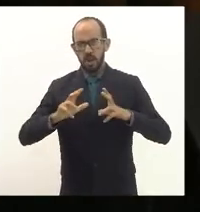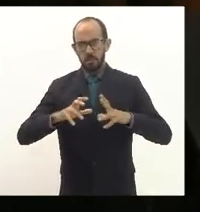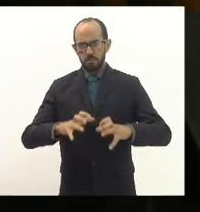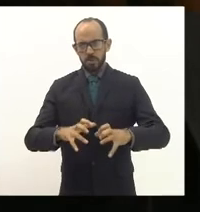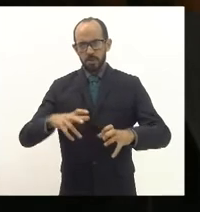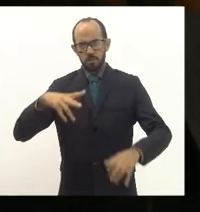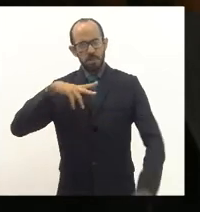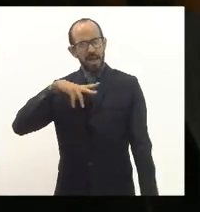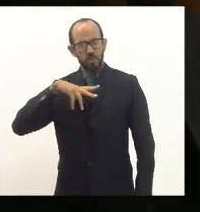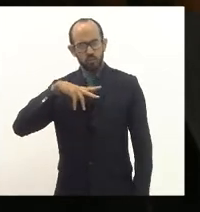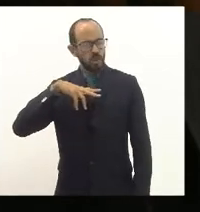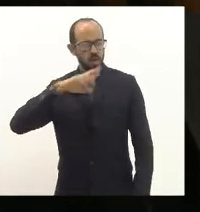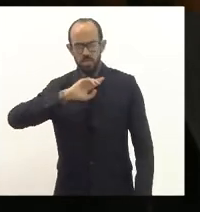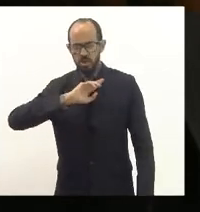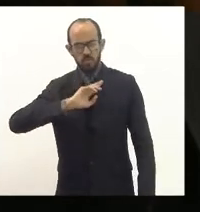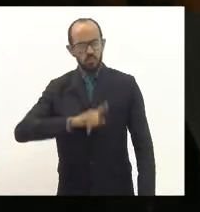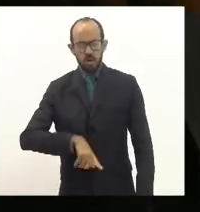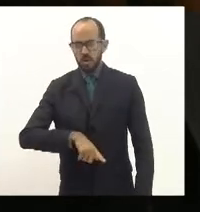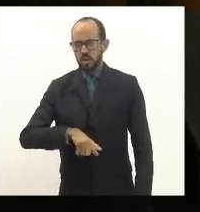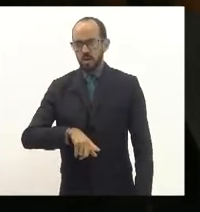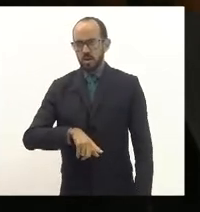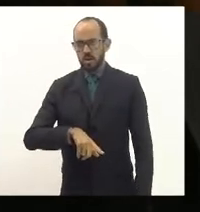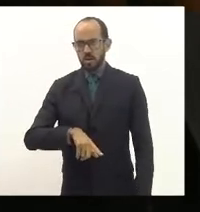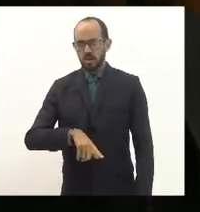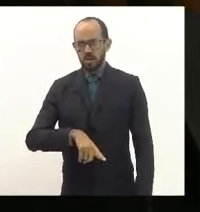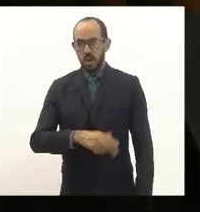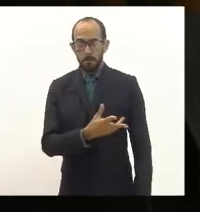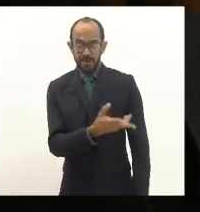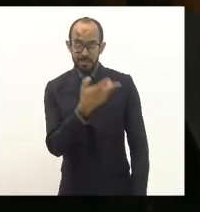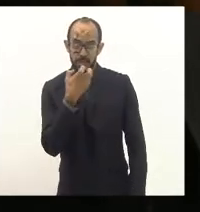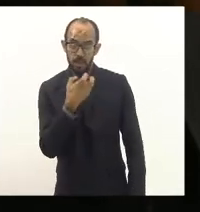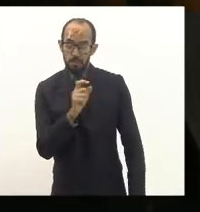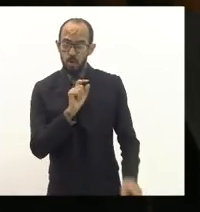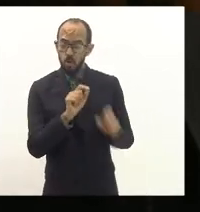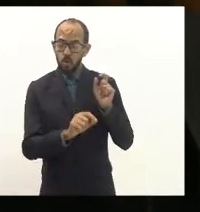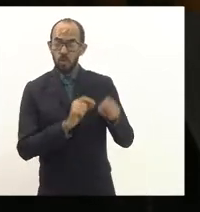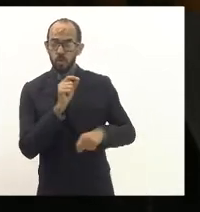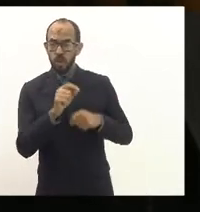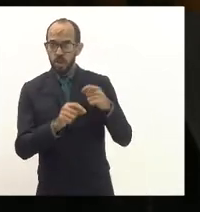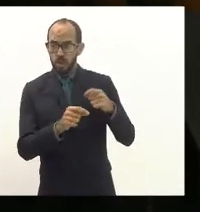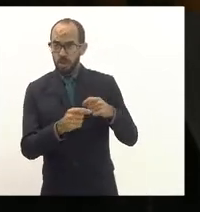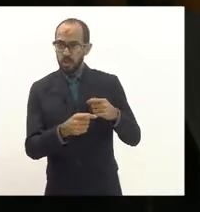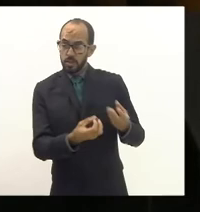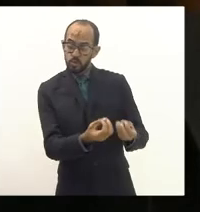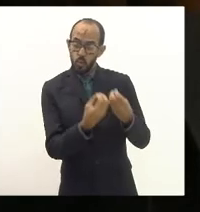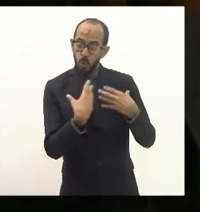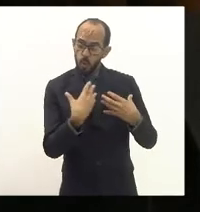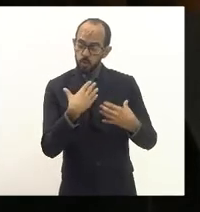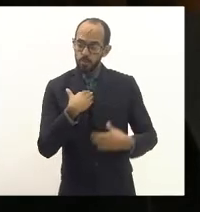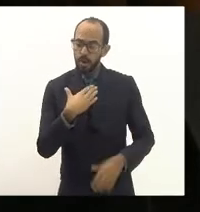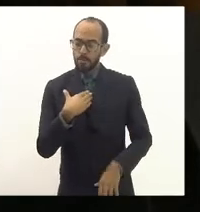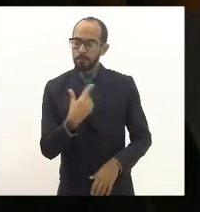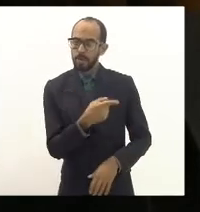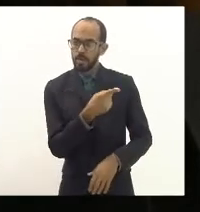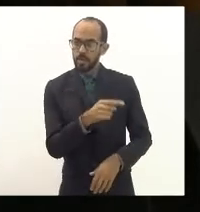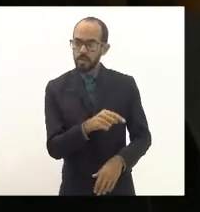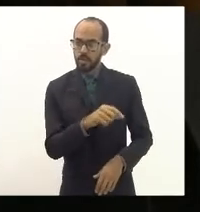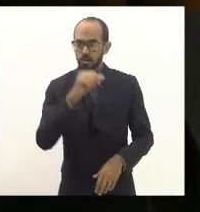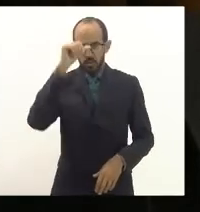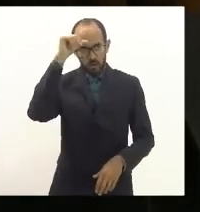posicionamento pessoal. E olha que eles trazem para a deputada Alana Passos o que o senhor faz